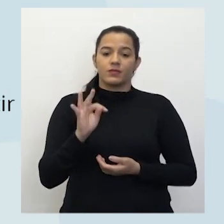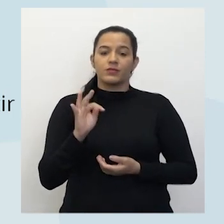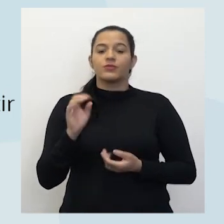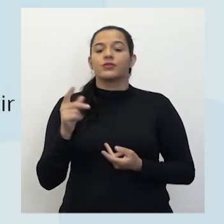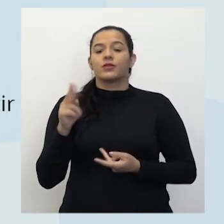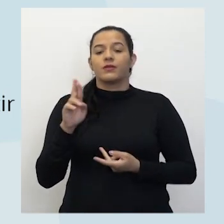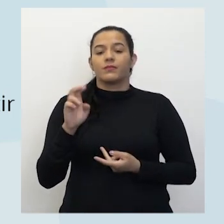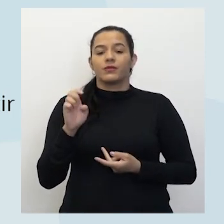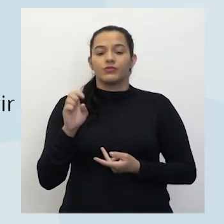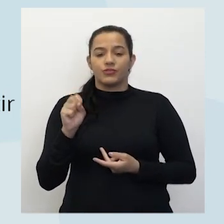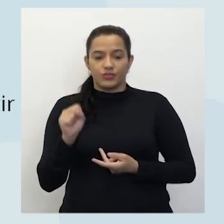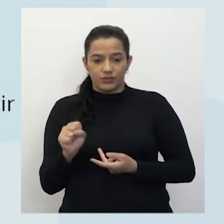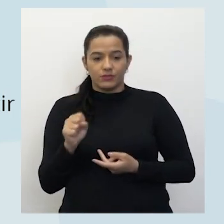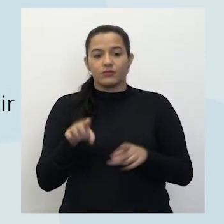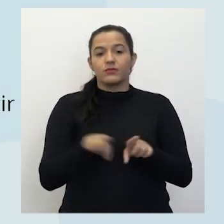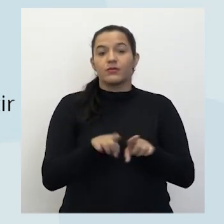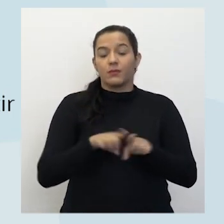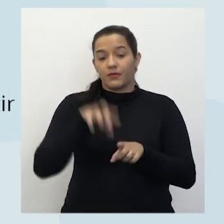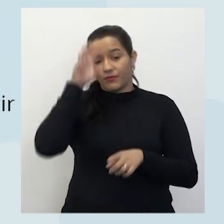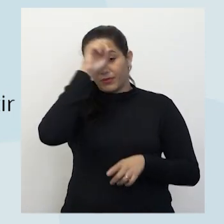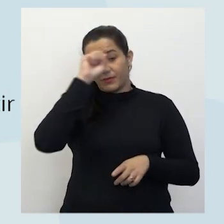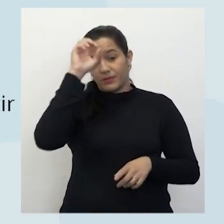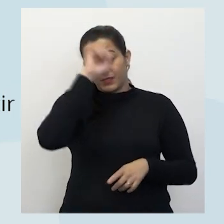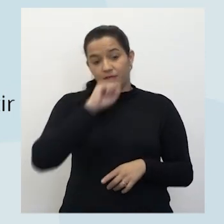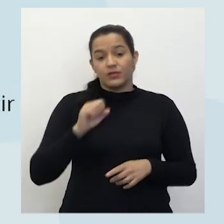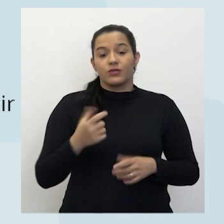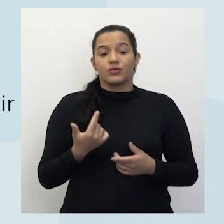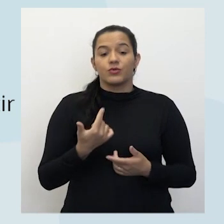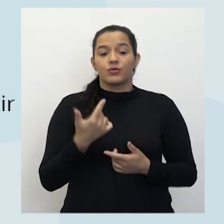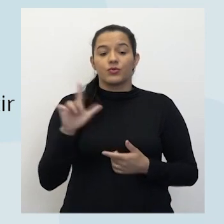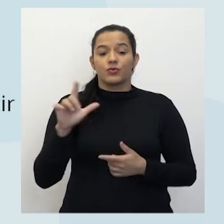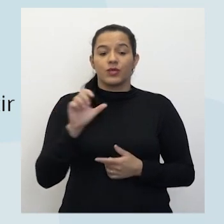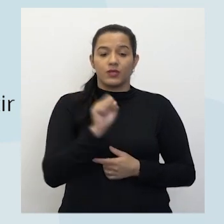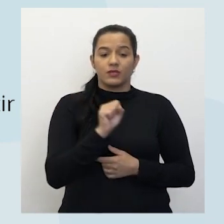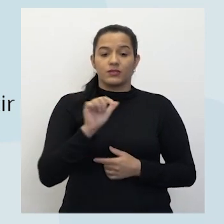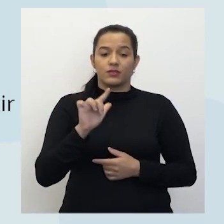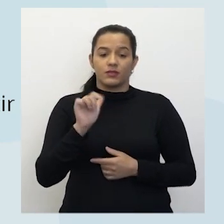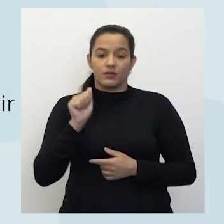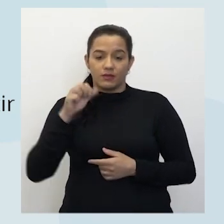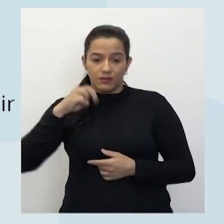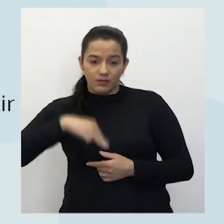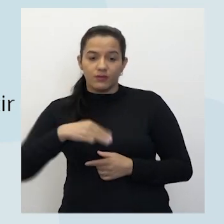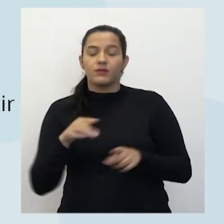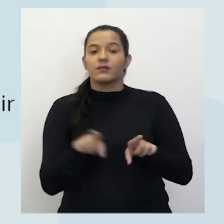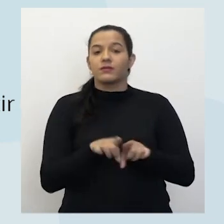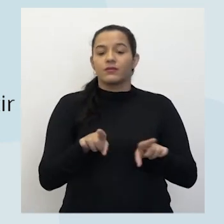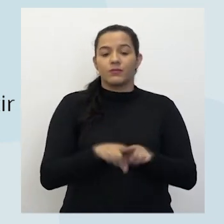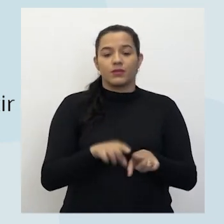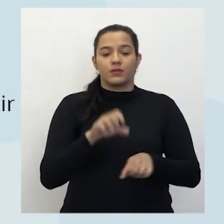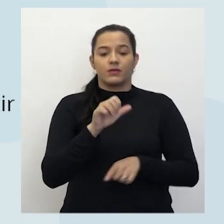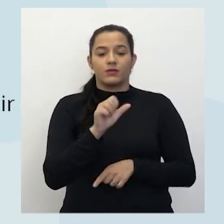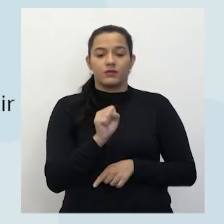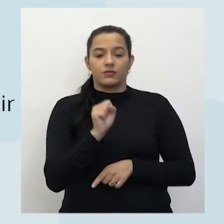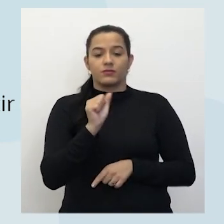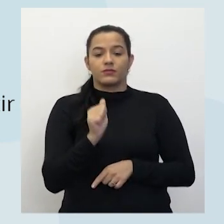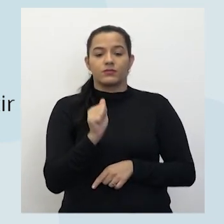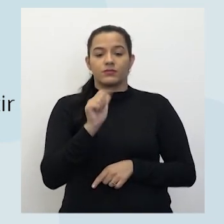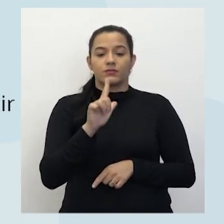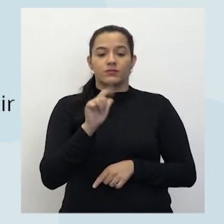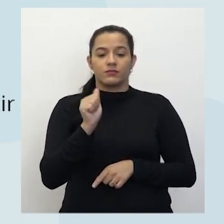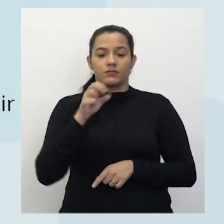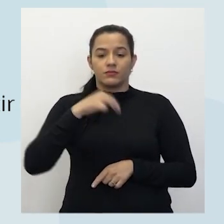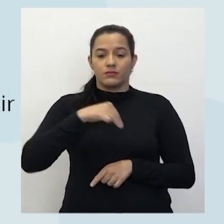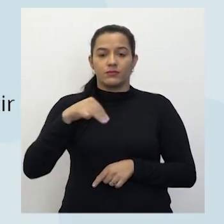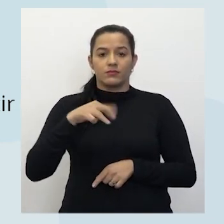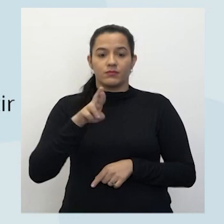slammers. Vamos relacionar essas expressões artísticas e culturais e propor a elaboração de repentes